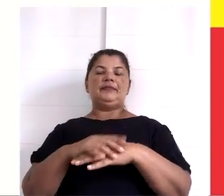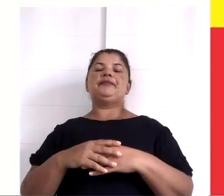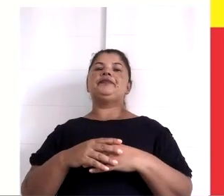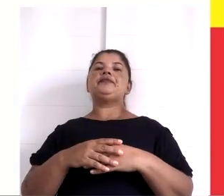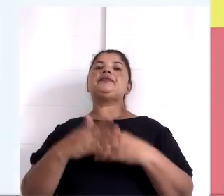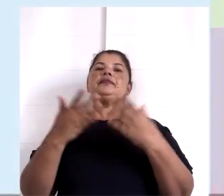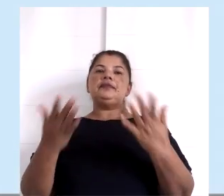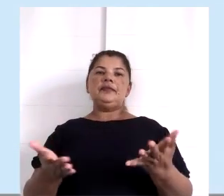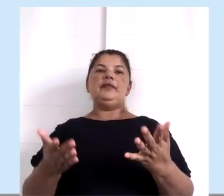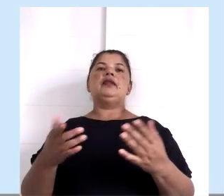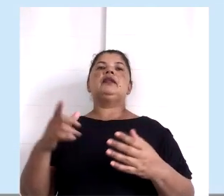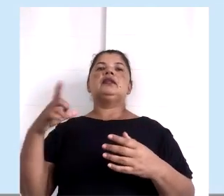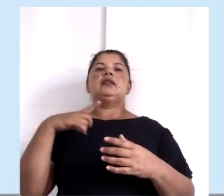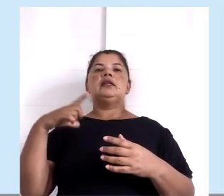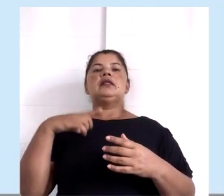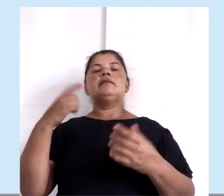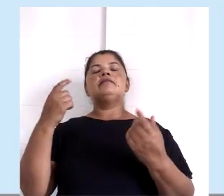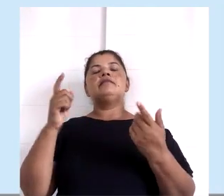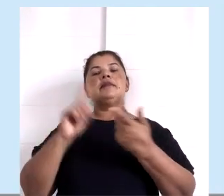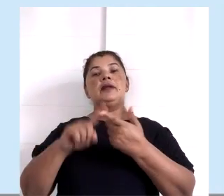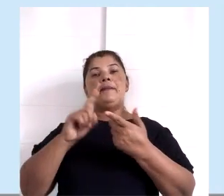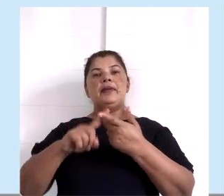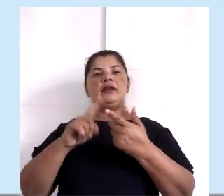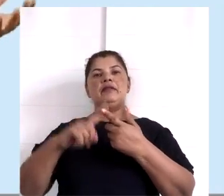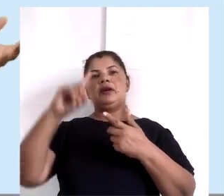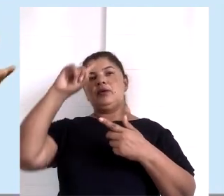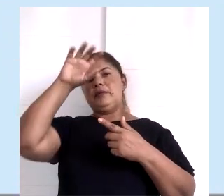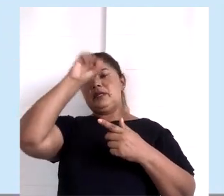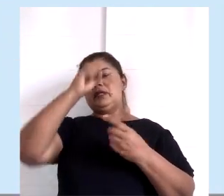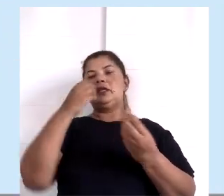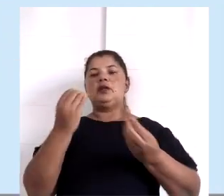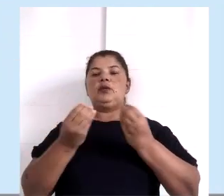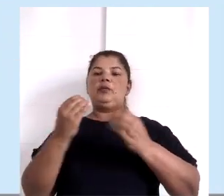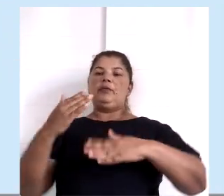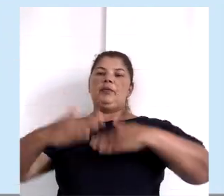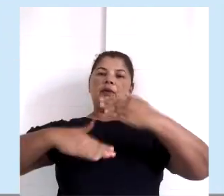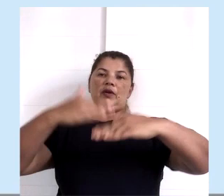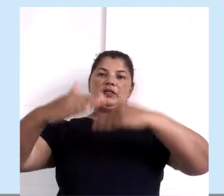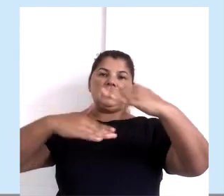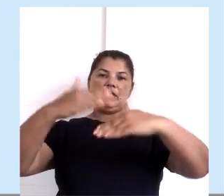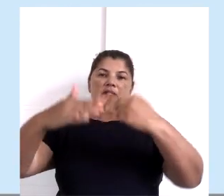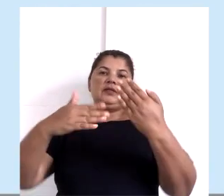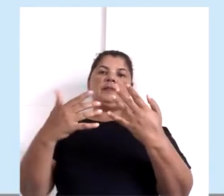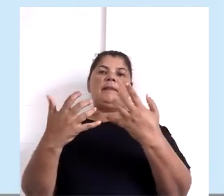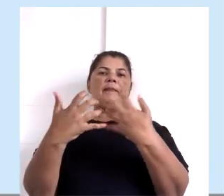para mim mais uma vez, gente. A gente vai entender que esse processo de evolução das